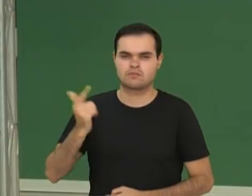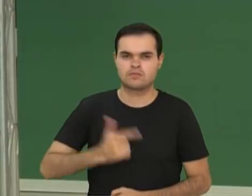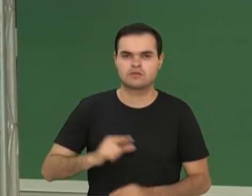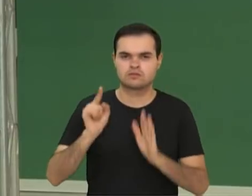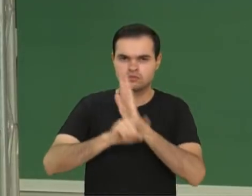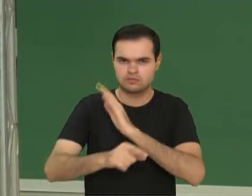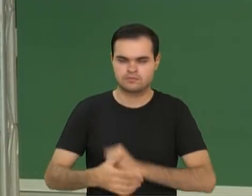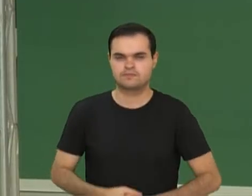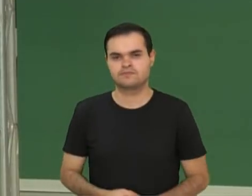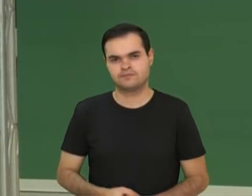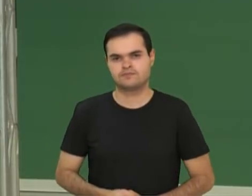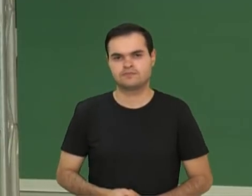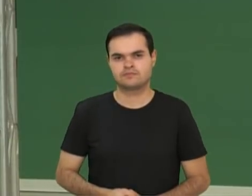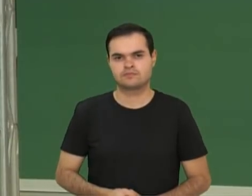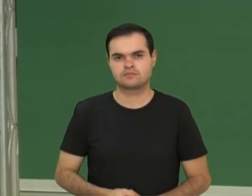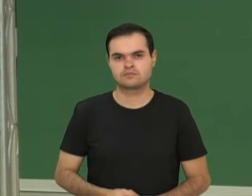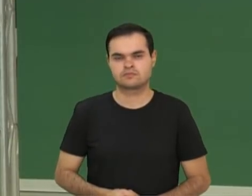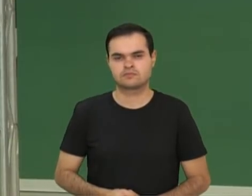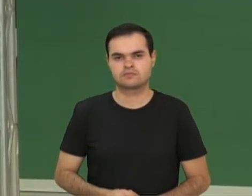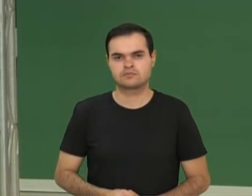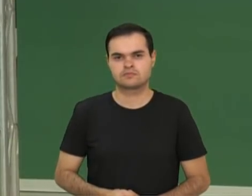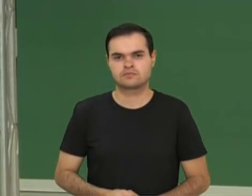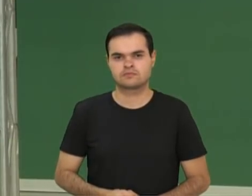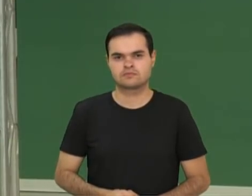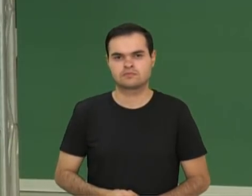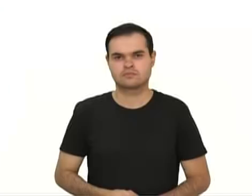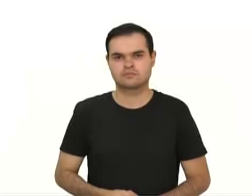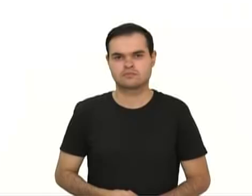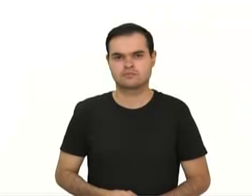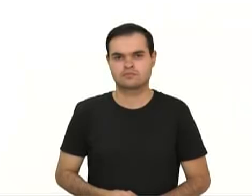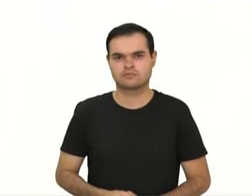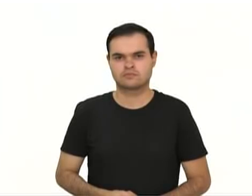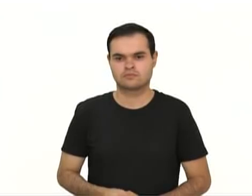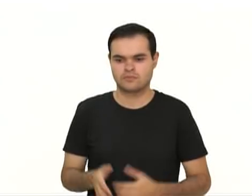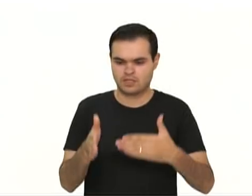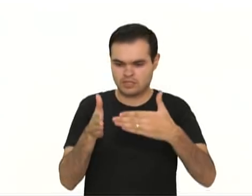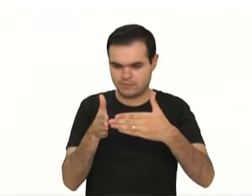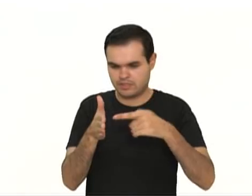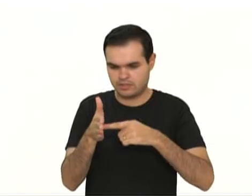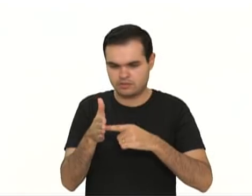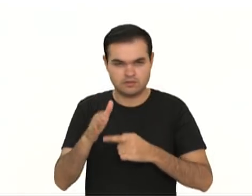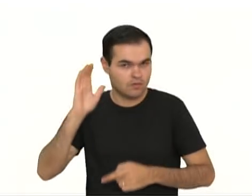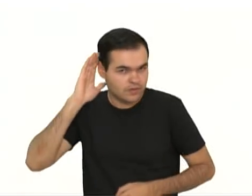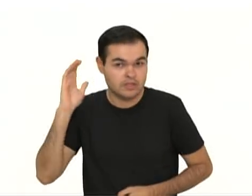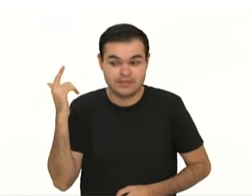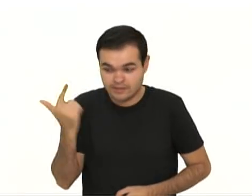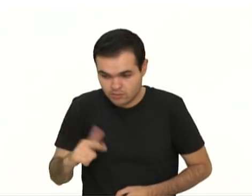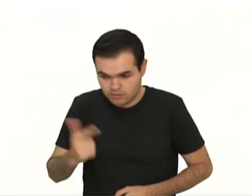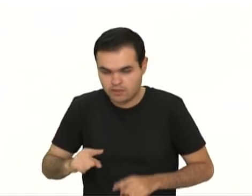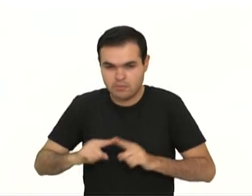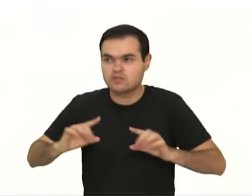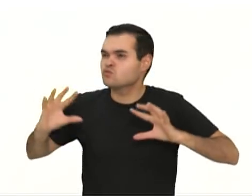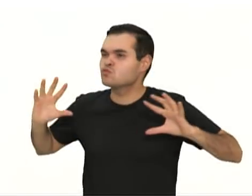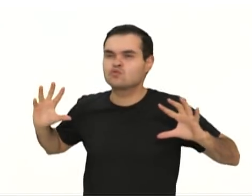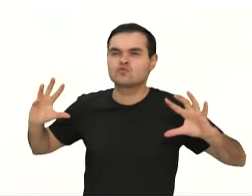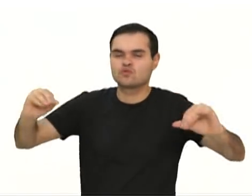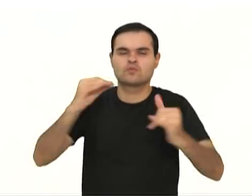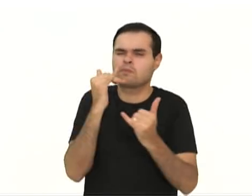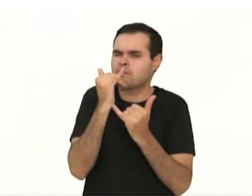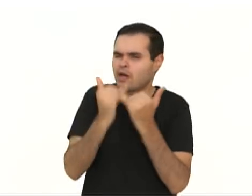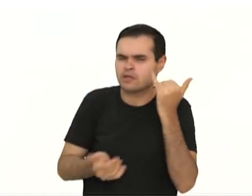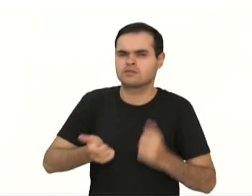exercício. Sabendo que a expressão as paredes não têm ouvido, mas todo o resto parece